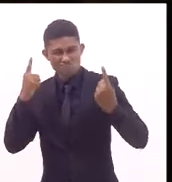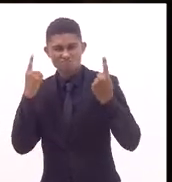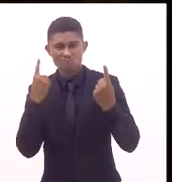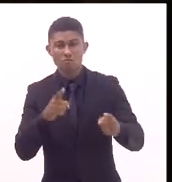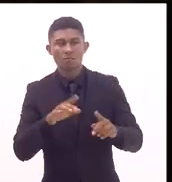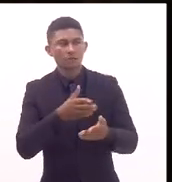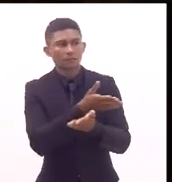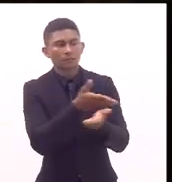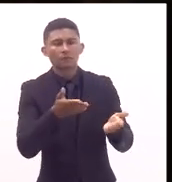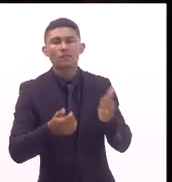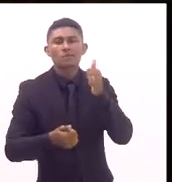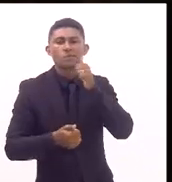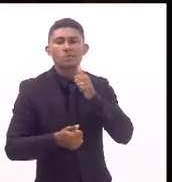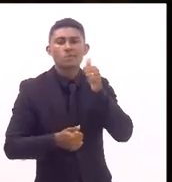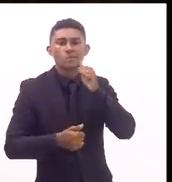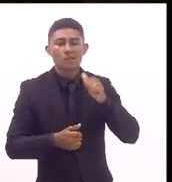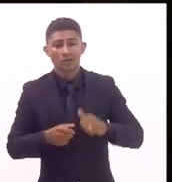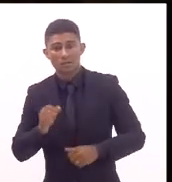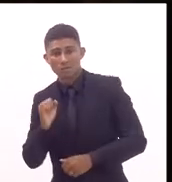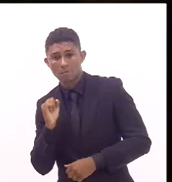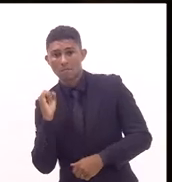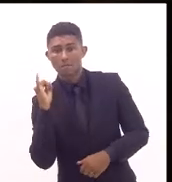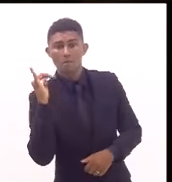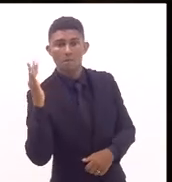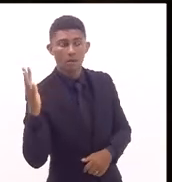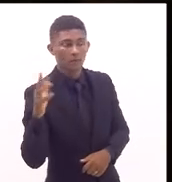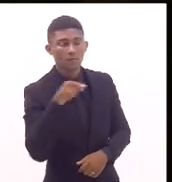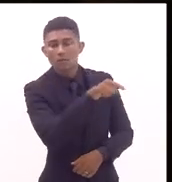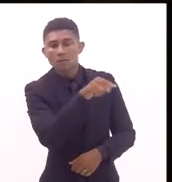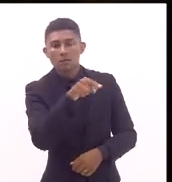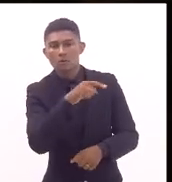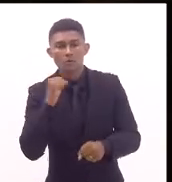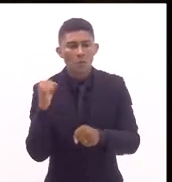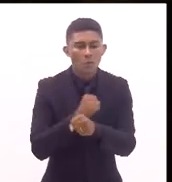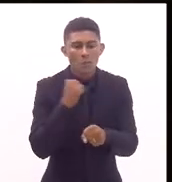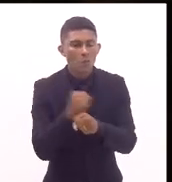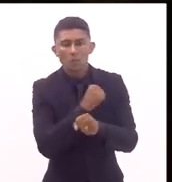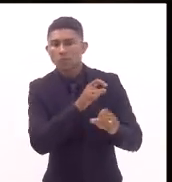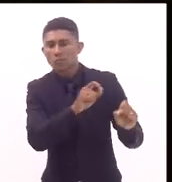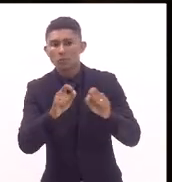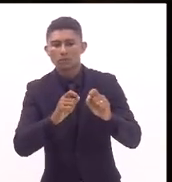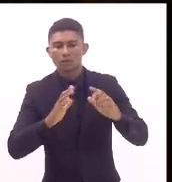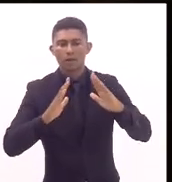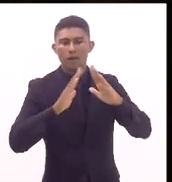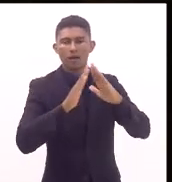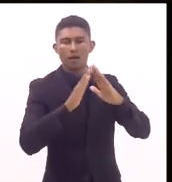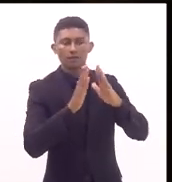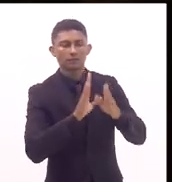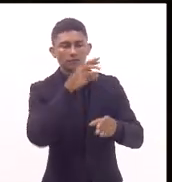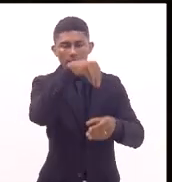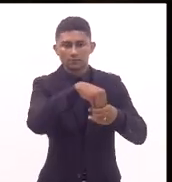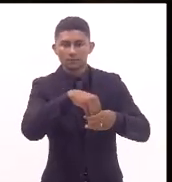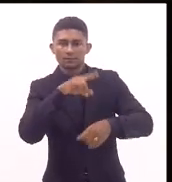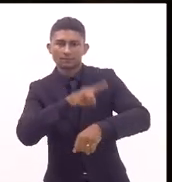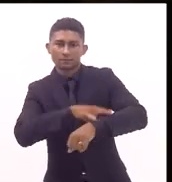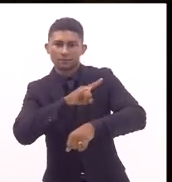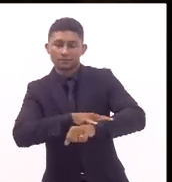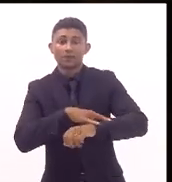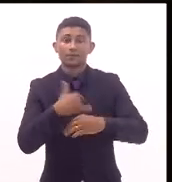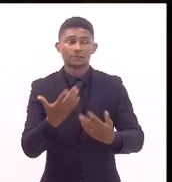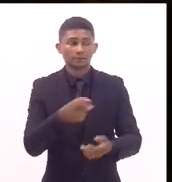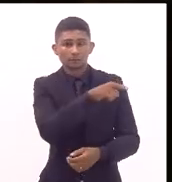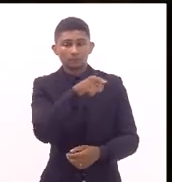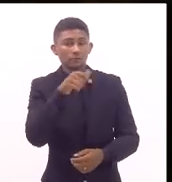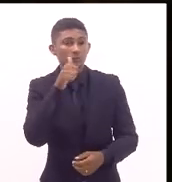mulheres construíram de madrugada uma casa e um banheiro dentro e essas mulheres